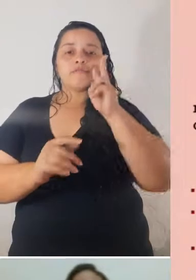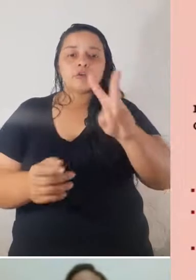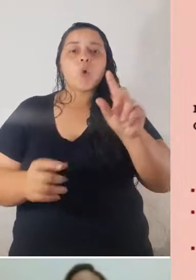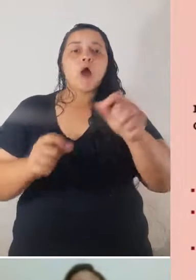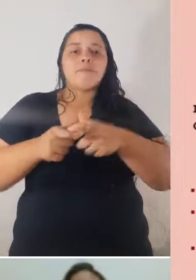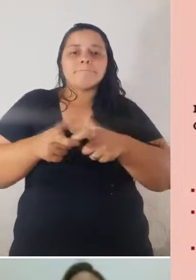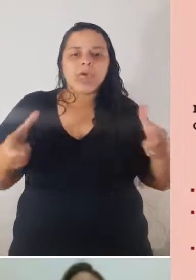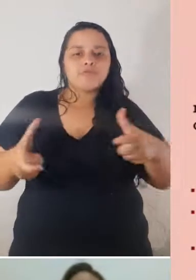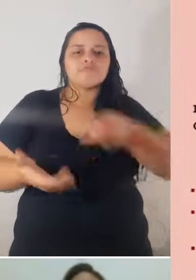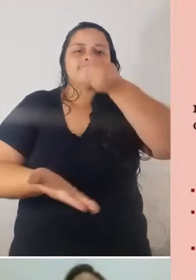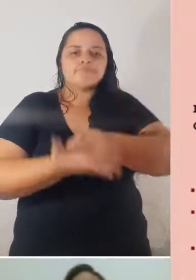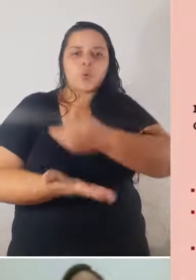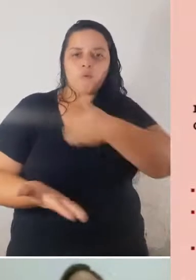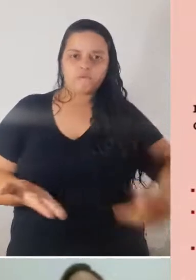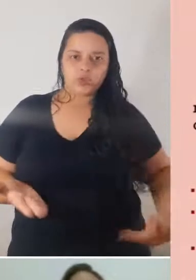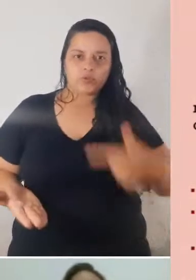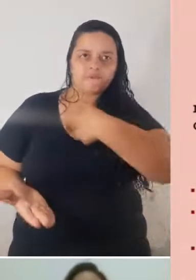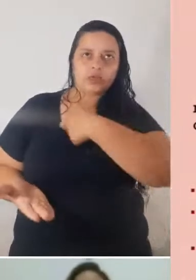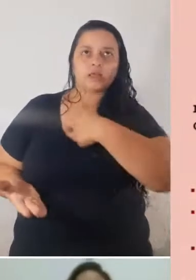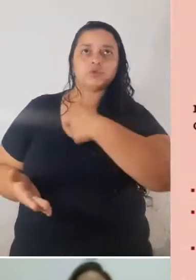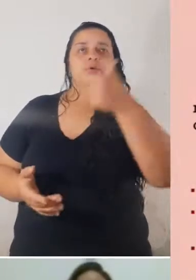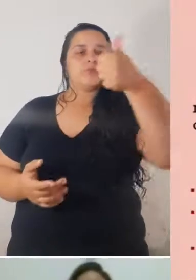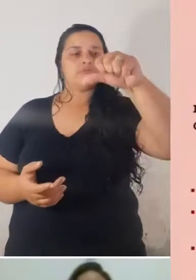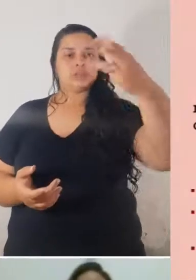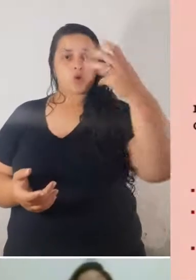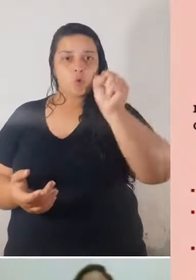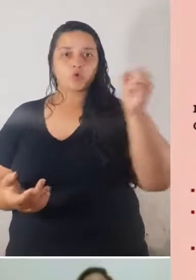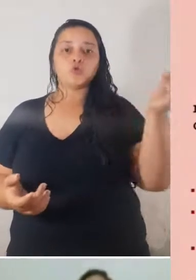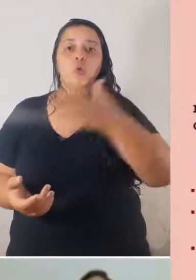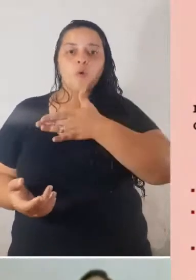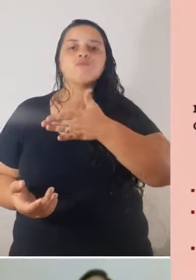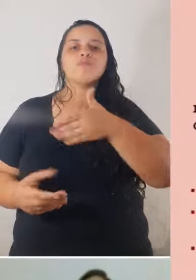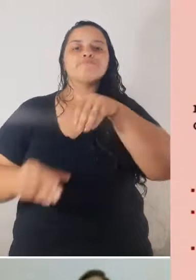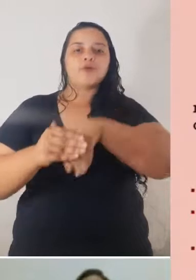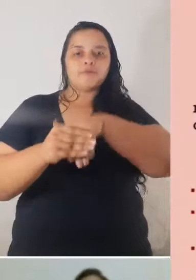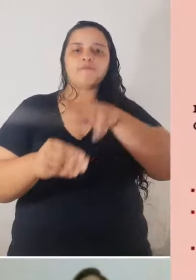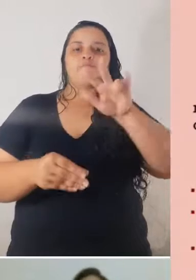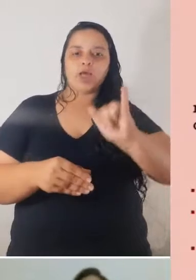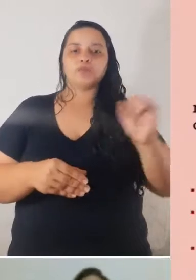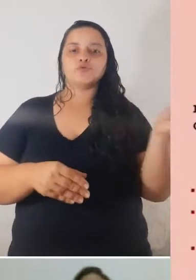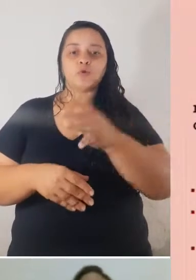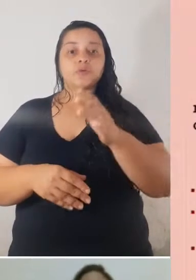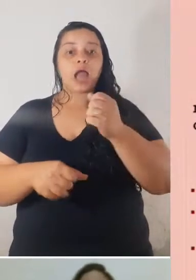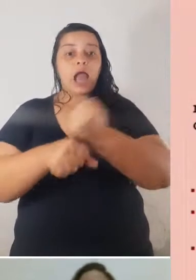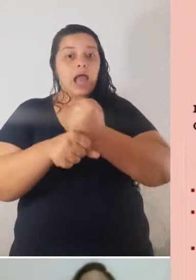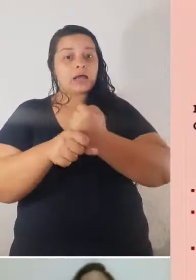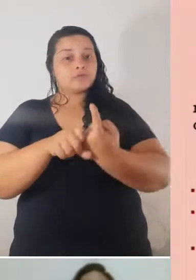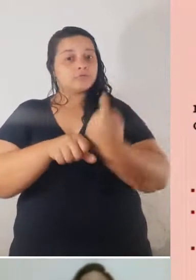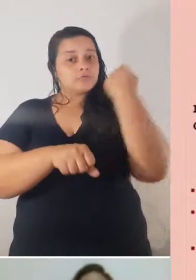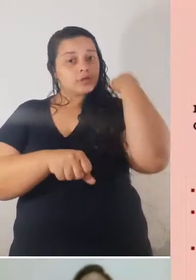Em 1938, haveriam novas eleições presidenciais, mas no ano anterior, Vargas, com a ajuda de